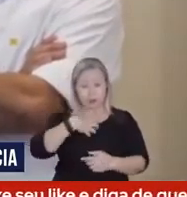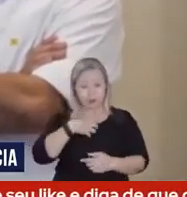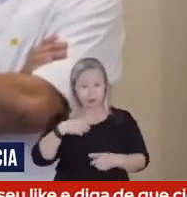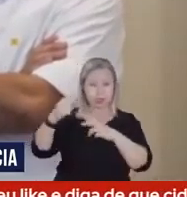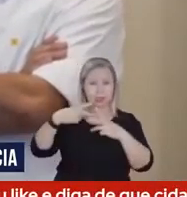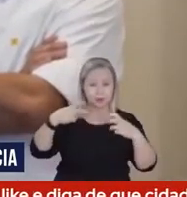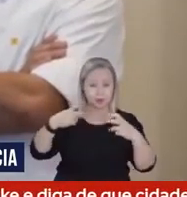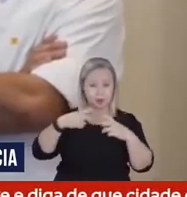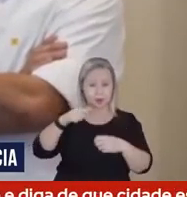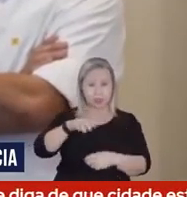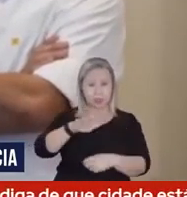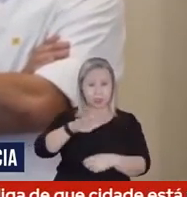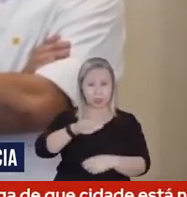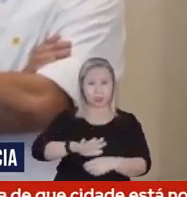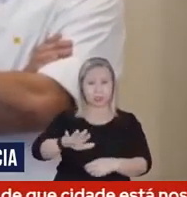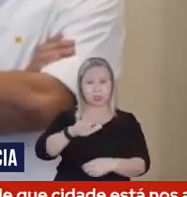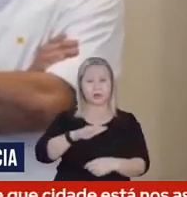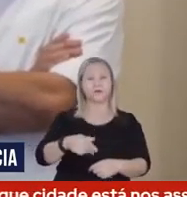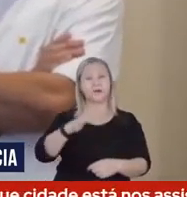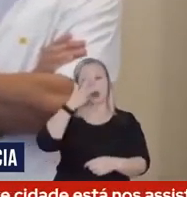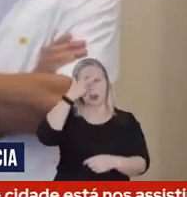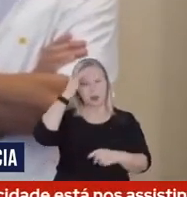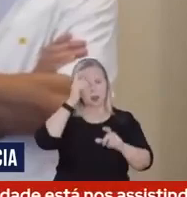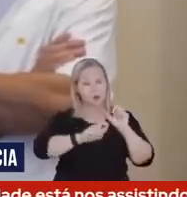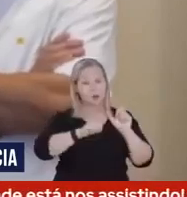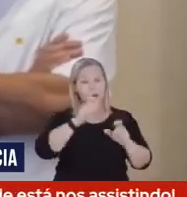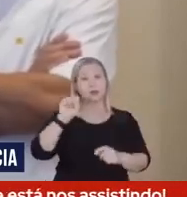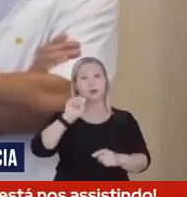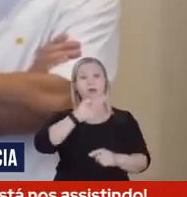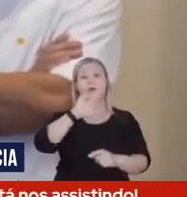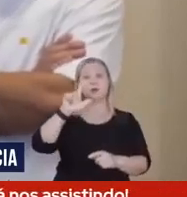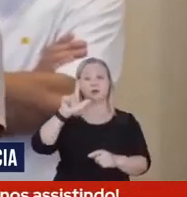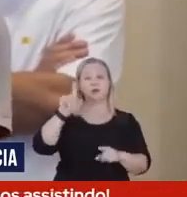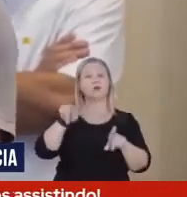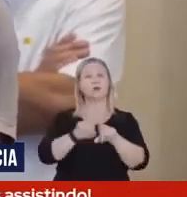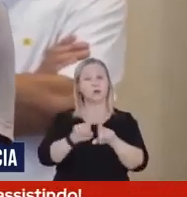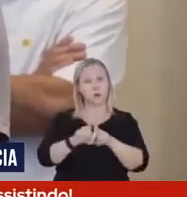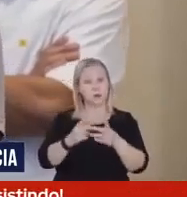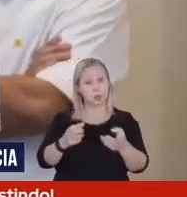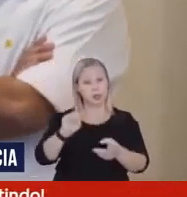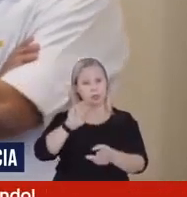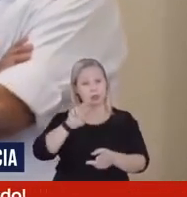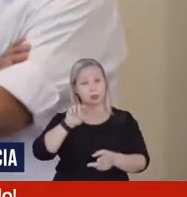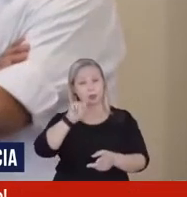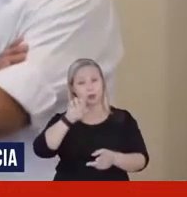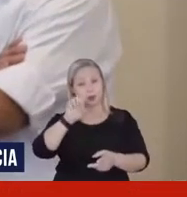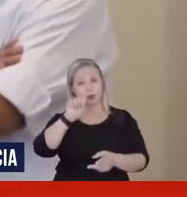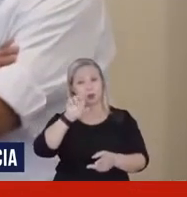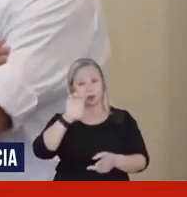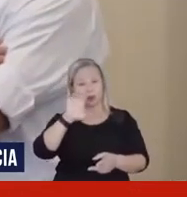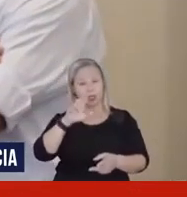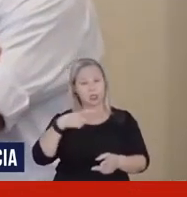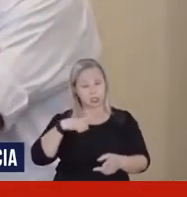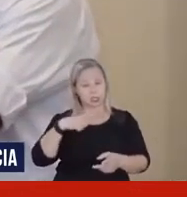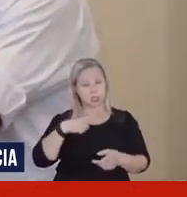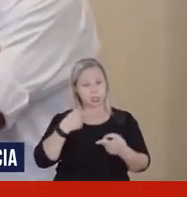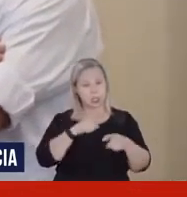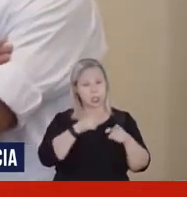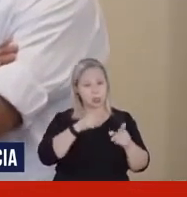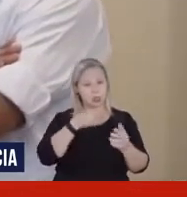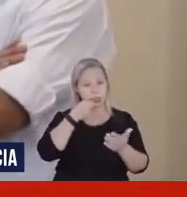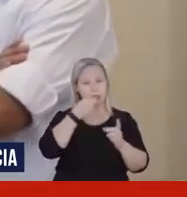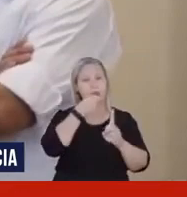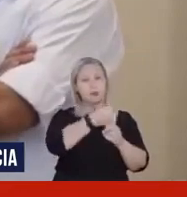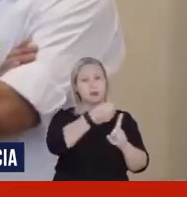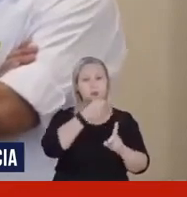Sul também está sentindo, e essa concentração no Sudeste, isso tem um impacto. Toda a redução da política de conteúdo local,